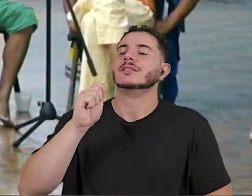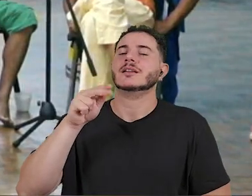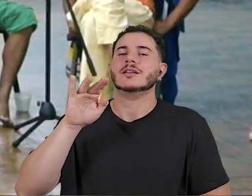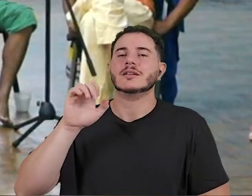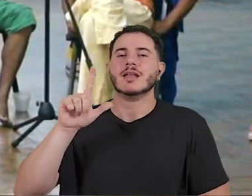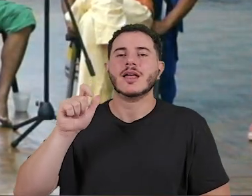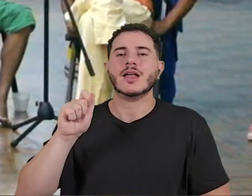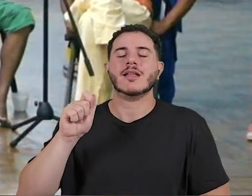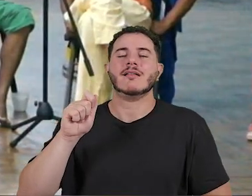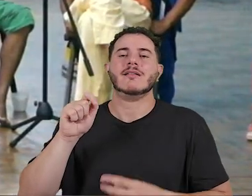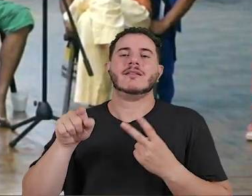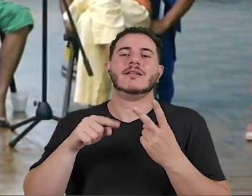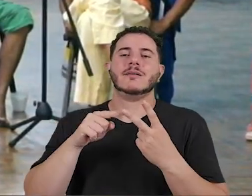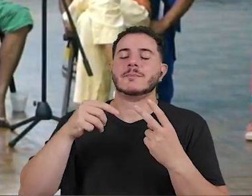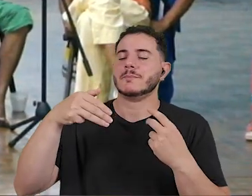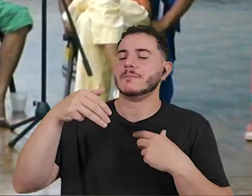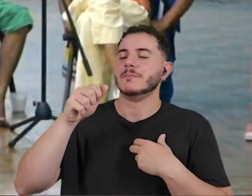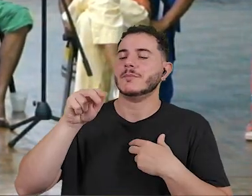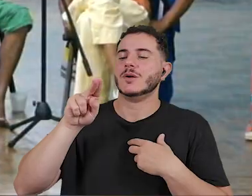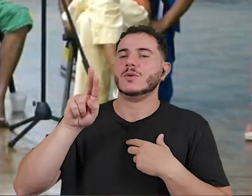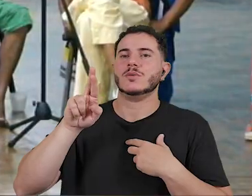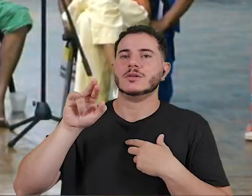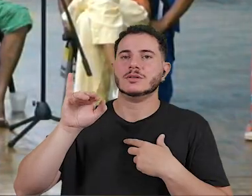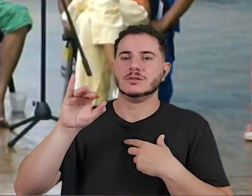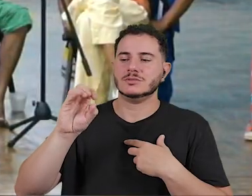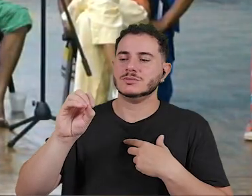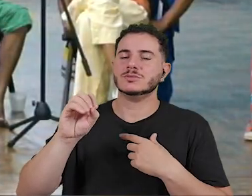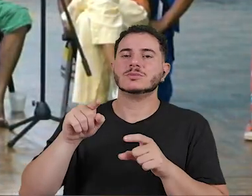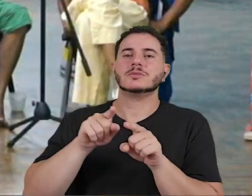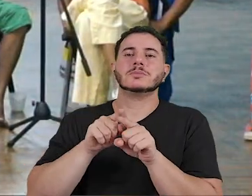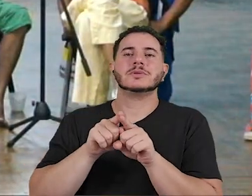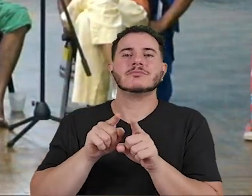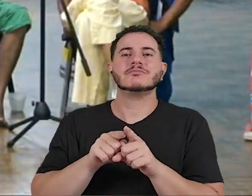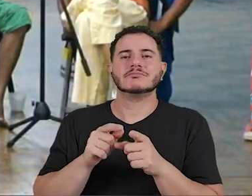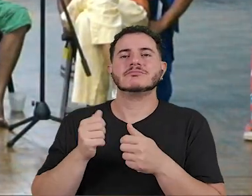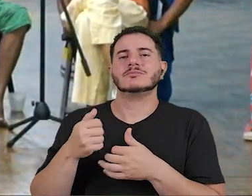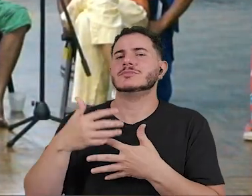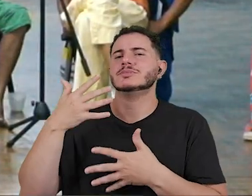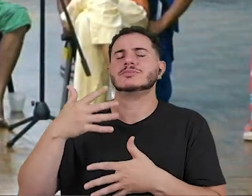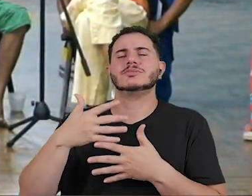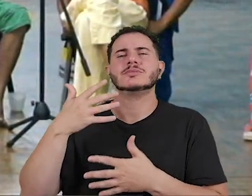E aí tem um pessoal aqui, o Maurício, na verdade, Pontel perguntou, né?